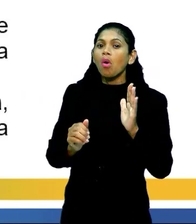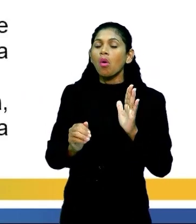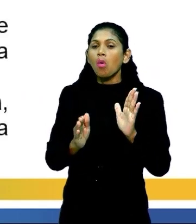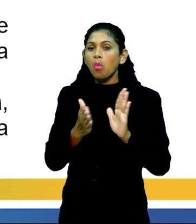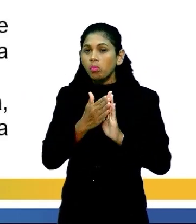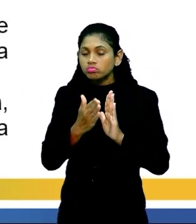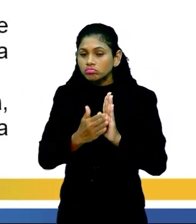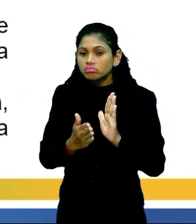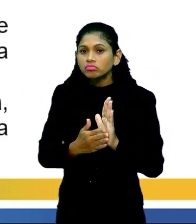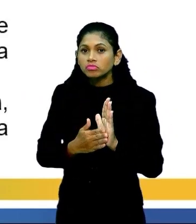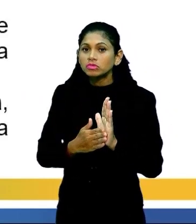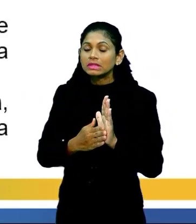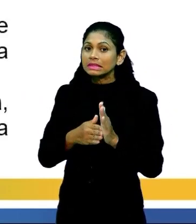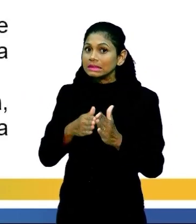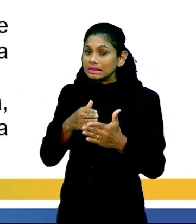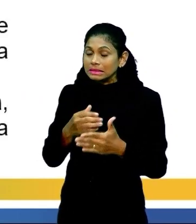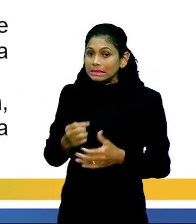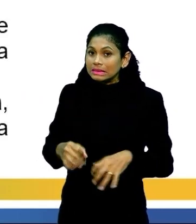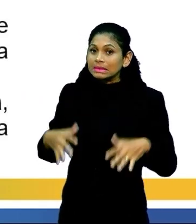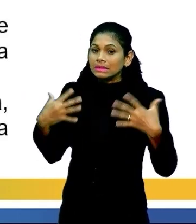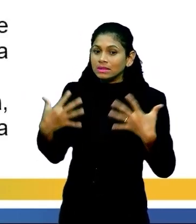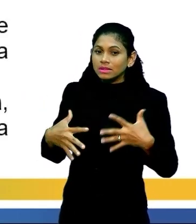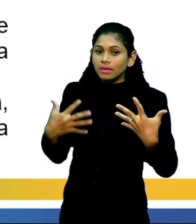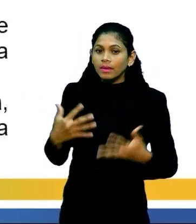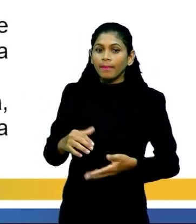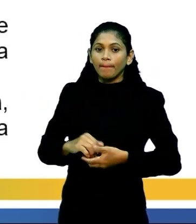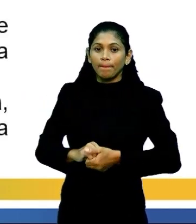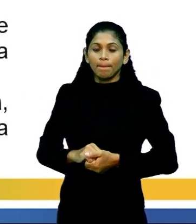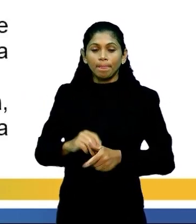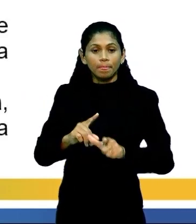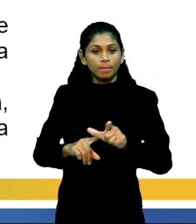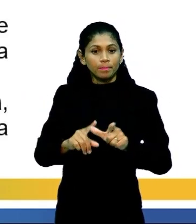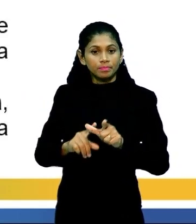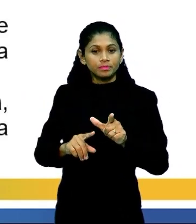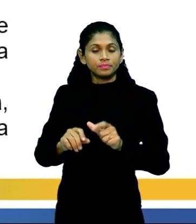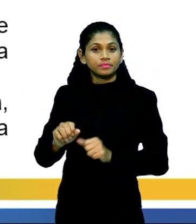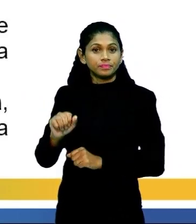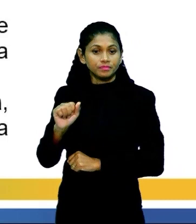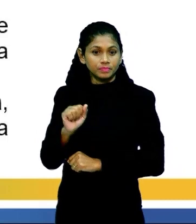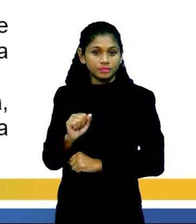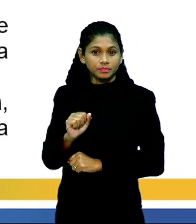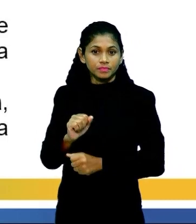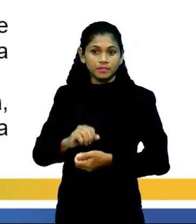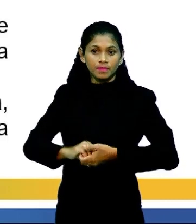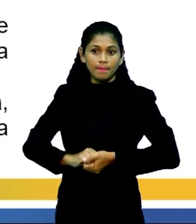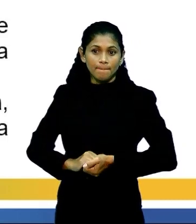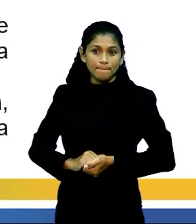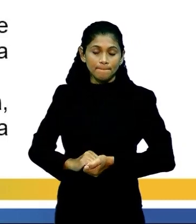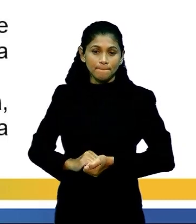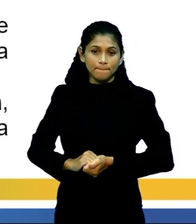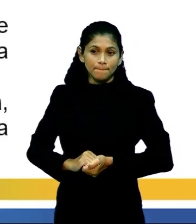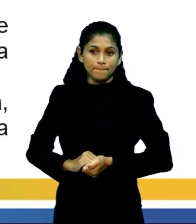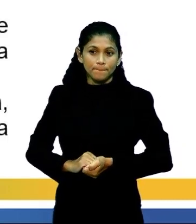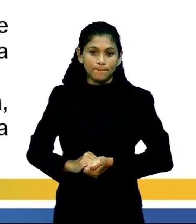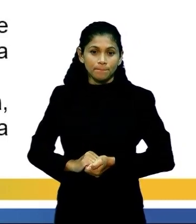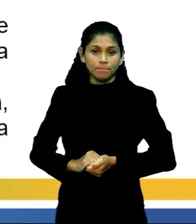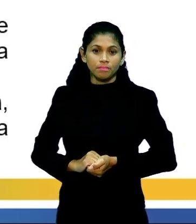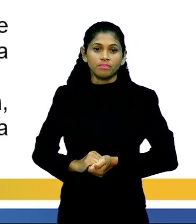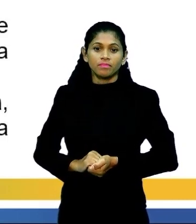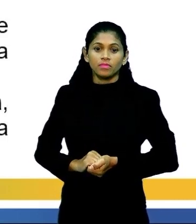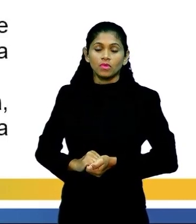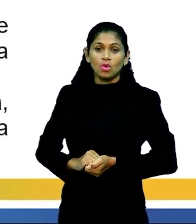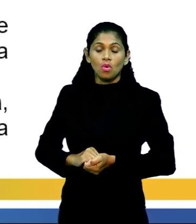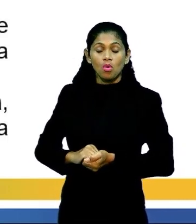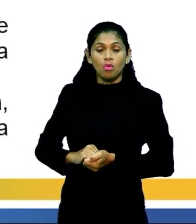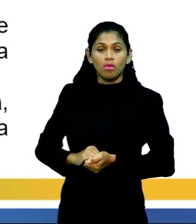é correto afirmar que: letra A. O livro de Susan Lin prova que há muitas maneiras pelas